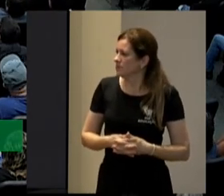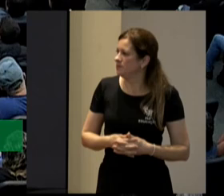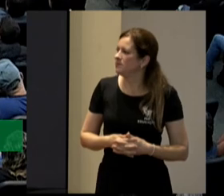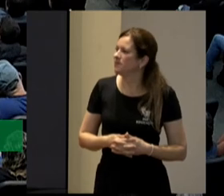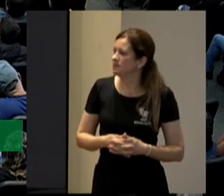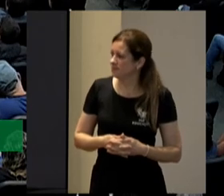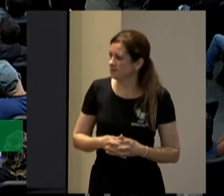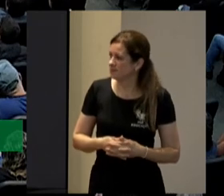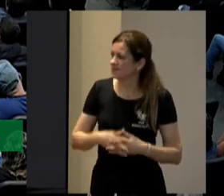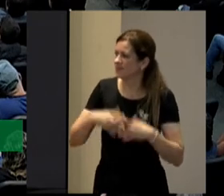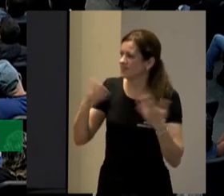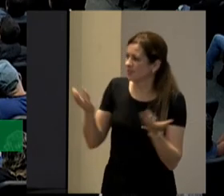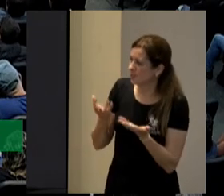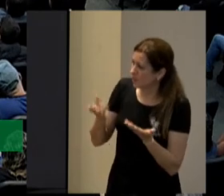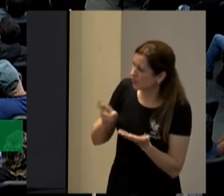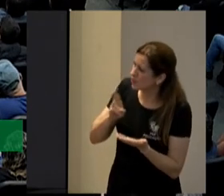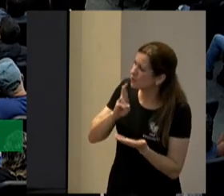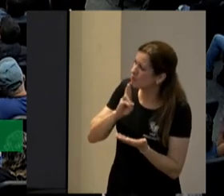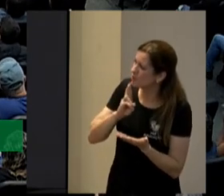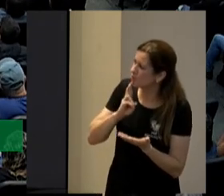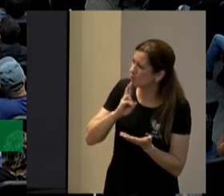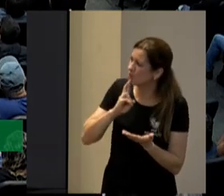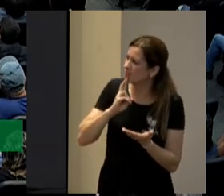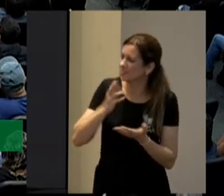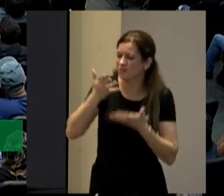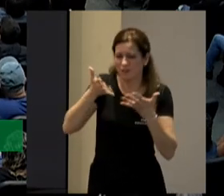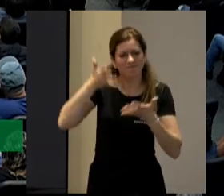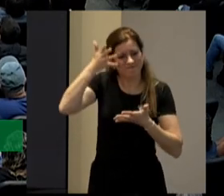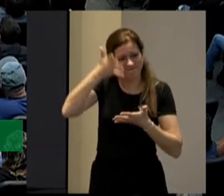Agora, Sônia Carvalho, fazer o uso da palavra.